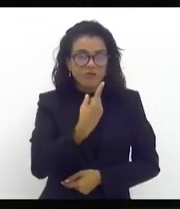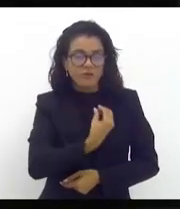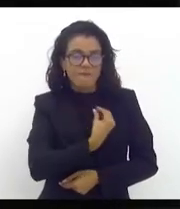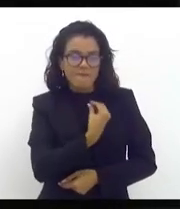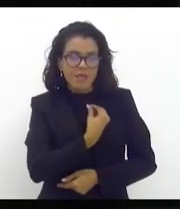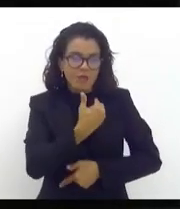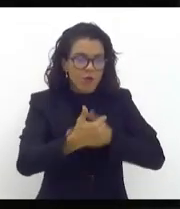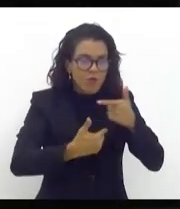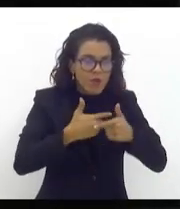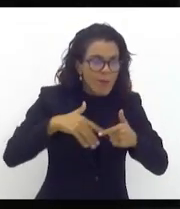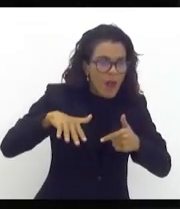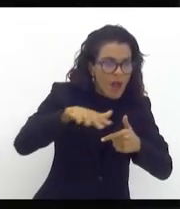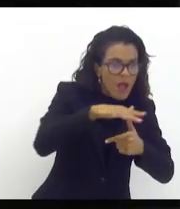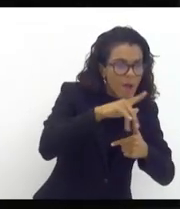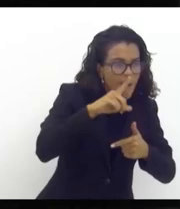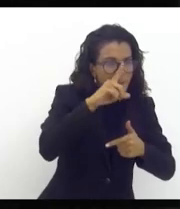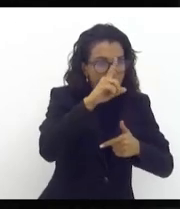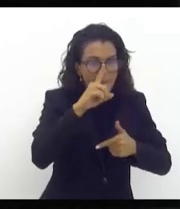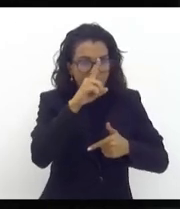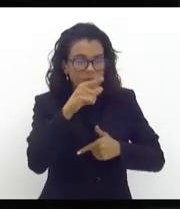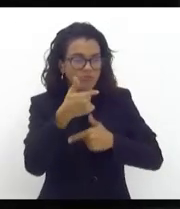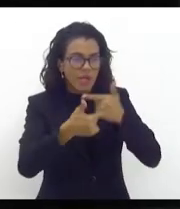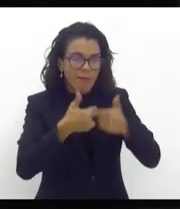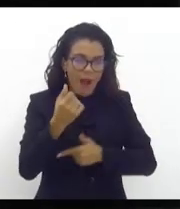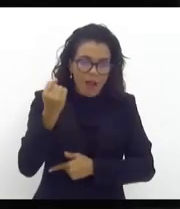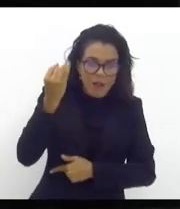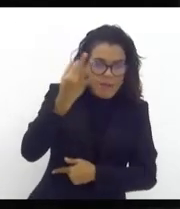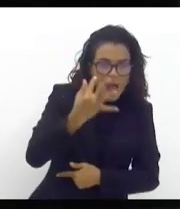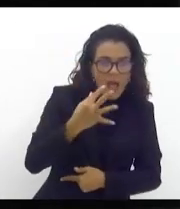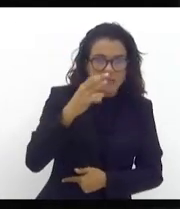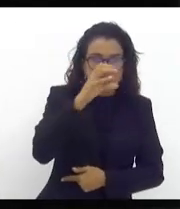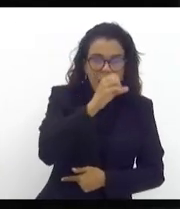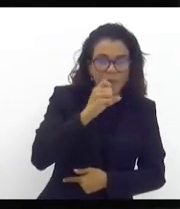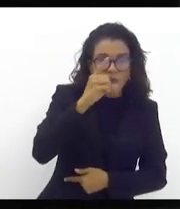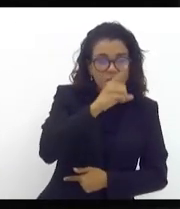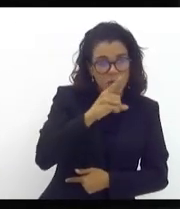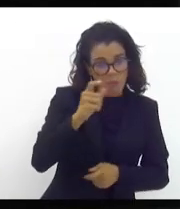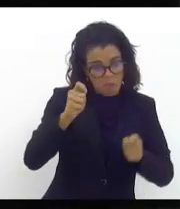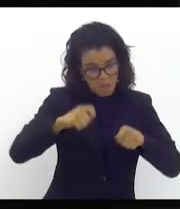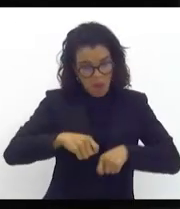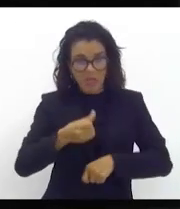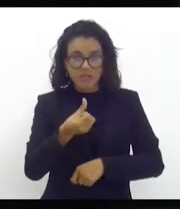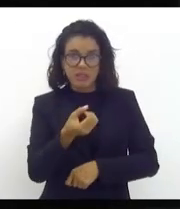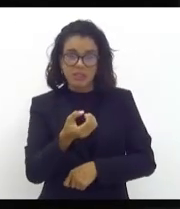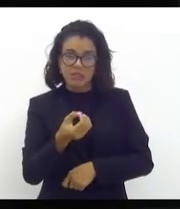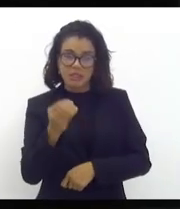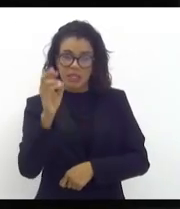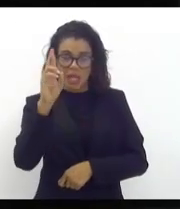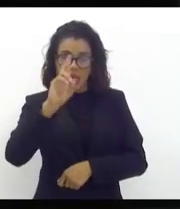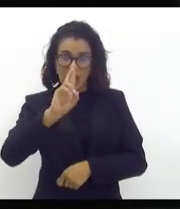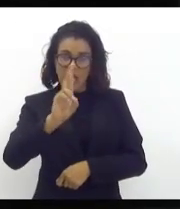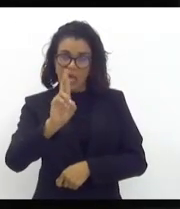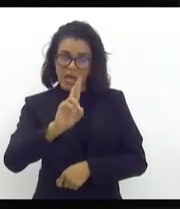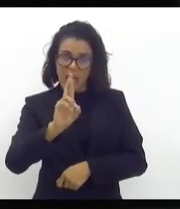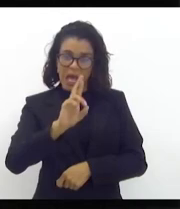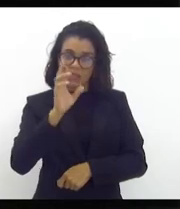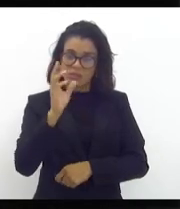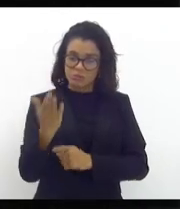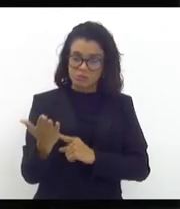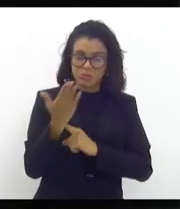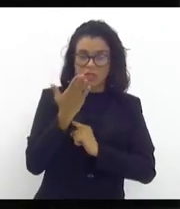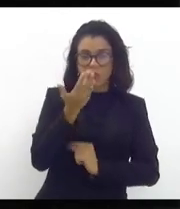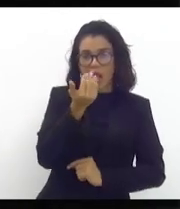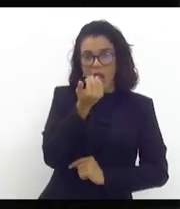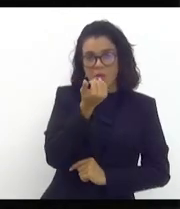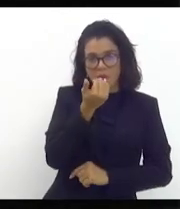não trabalha em regime de plantão, que não trabalha sábado e domingo, pode receber R$ 60,00 de auxílio alimentação, não pode